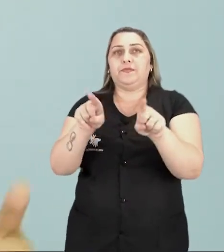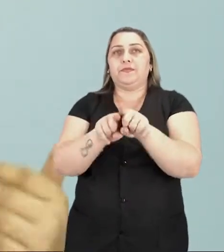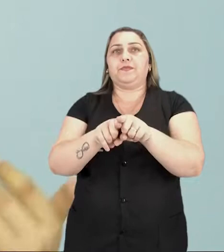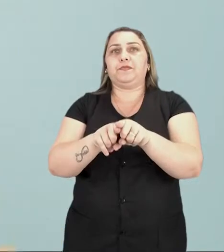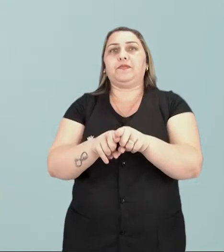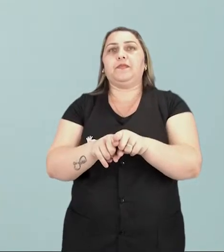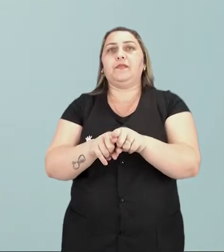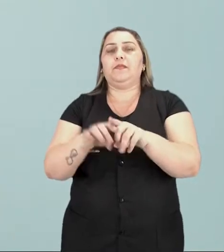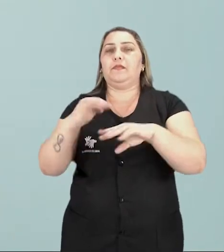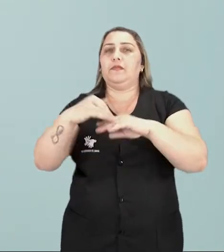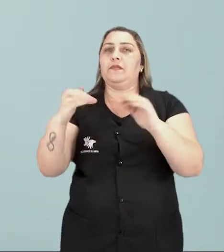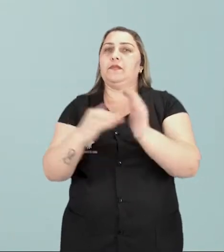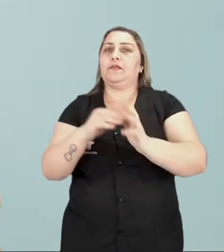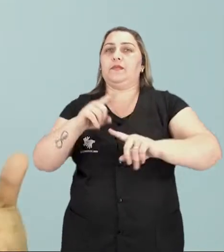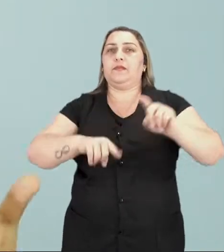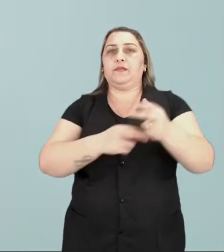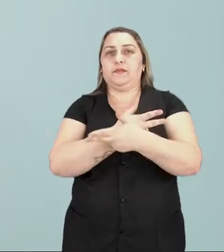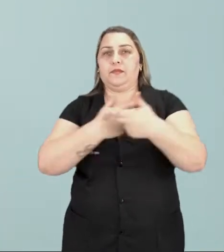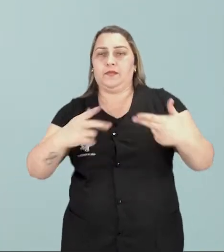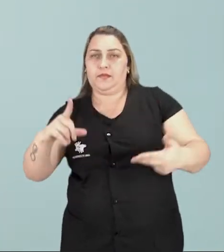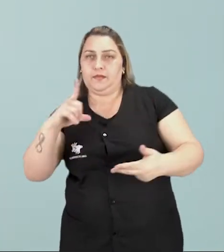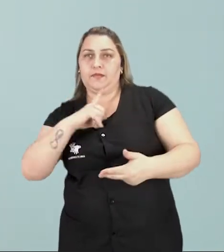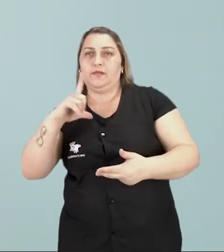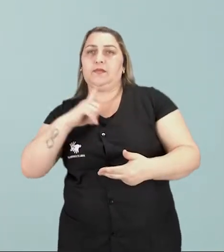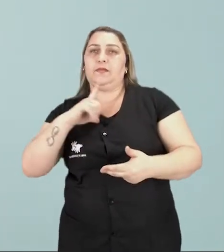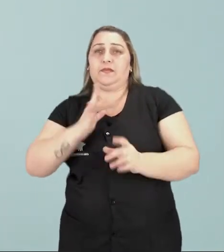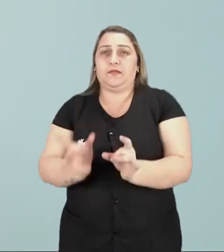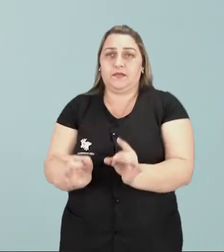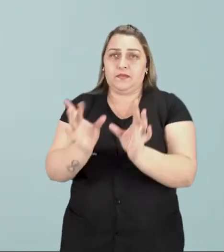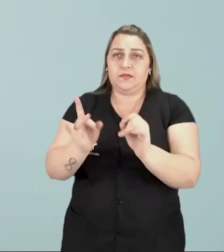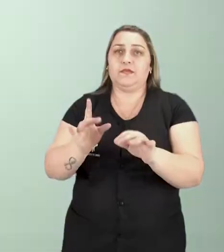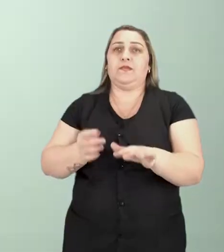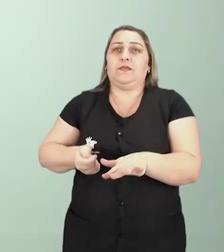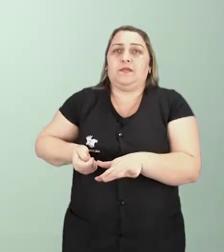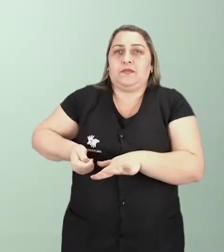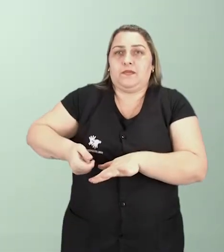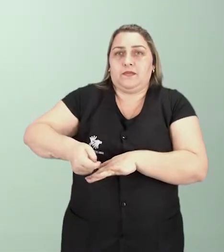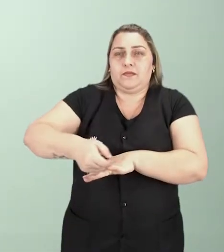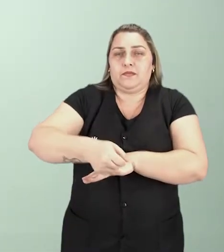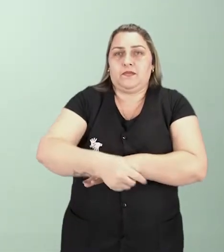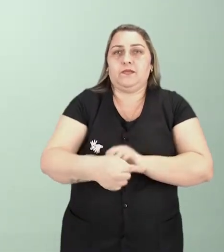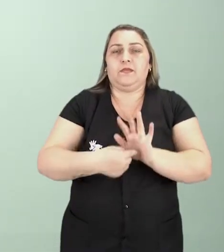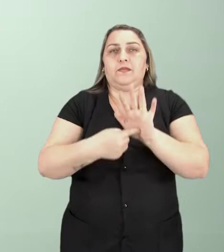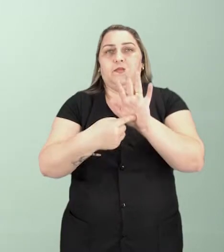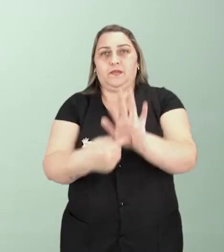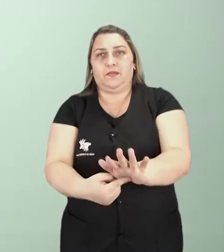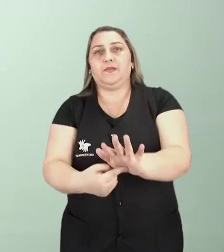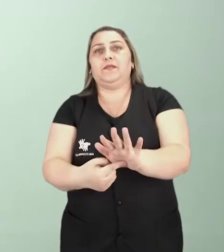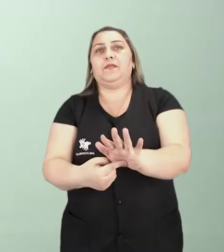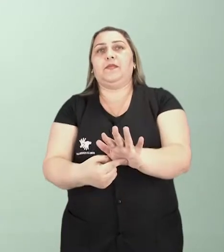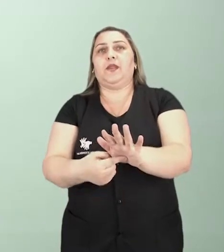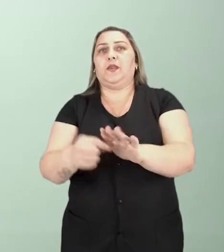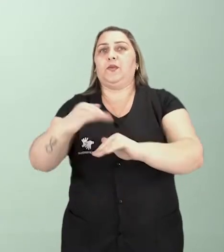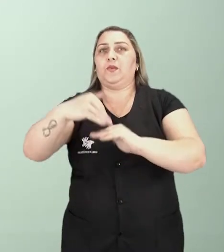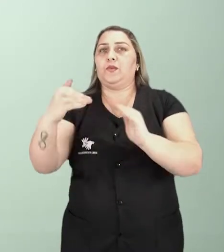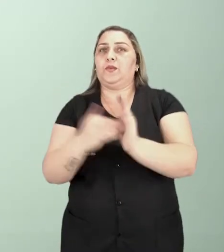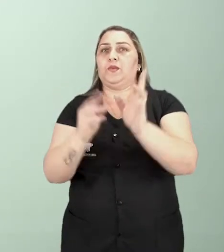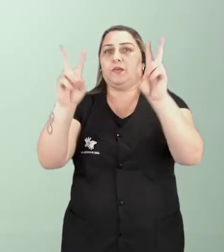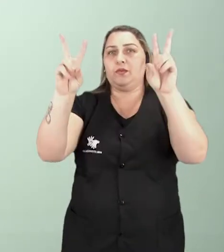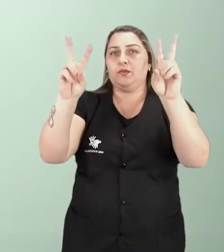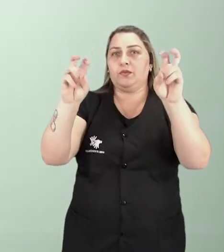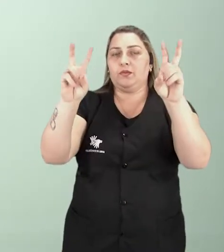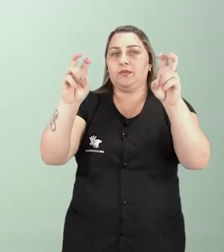relação a todos os produtos que tem disponíveis. Então, essas fake news, elas aparecem relacionadas a todo tipo de